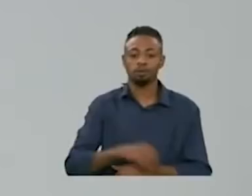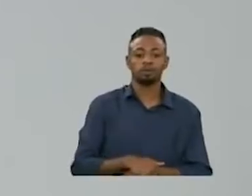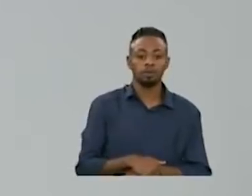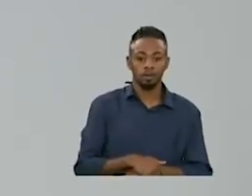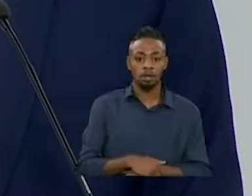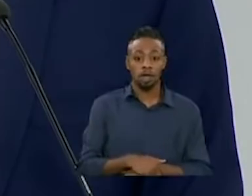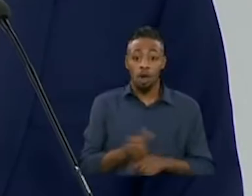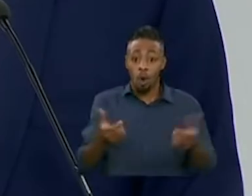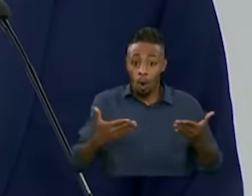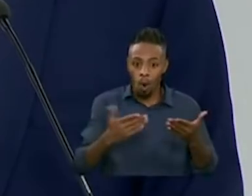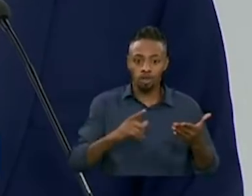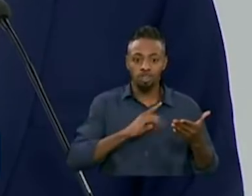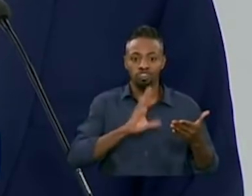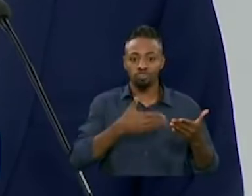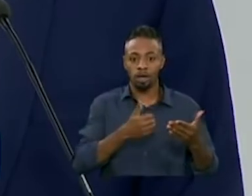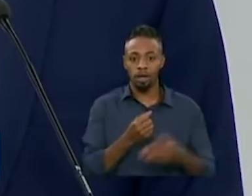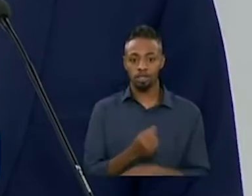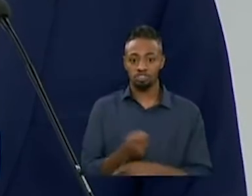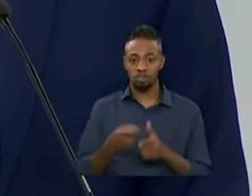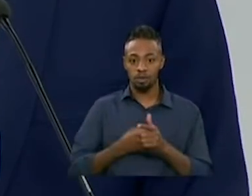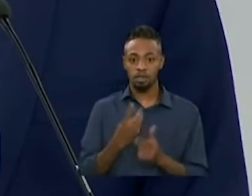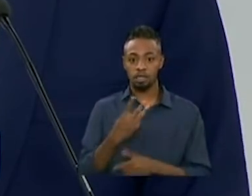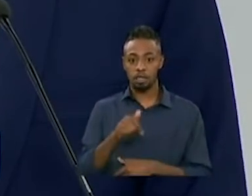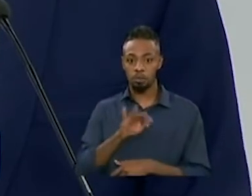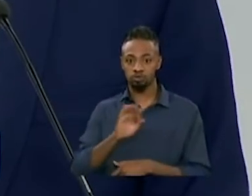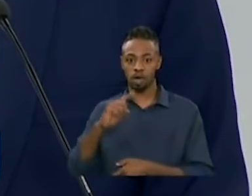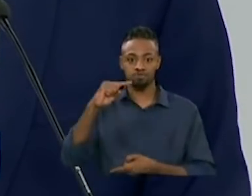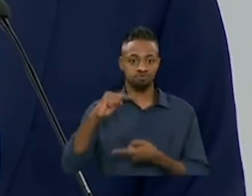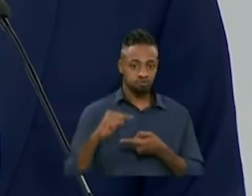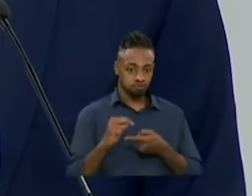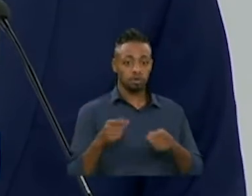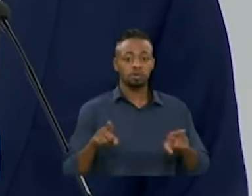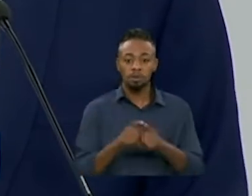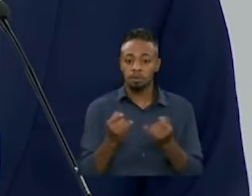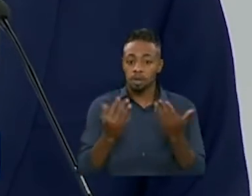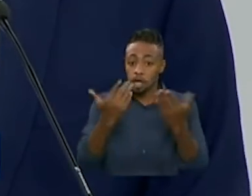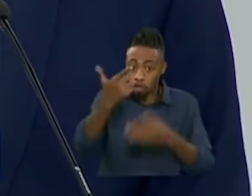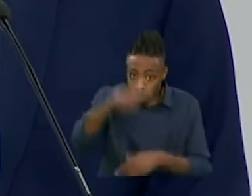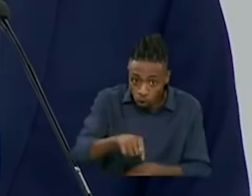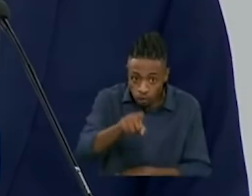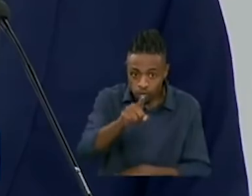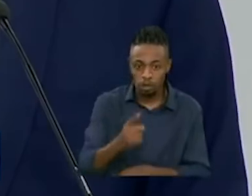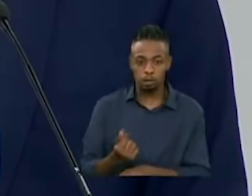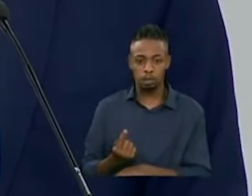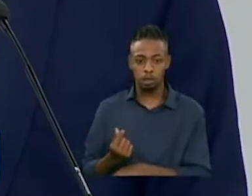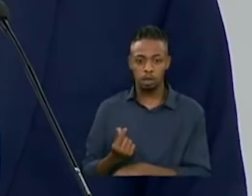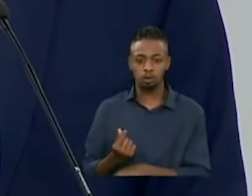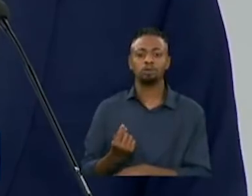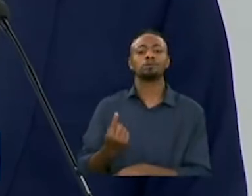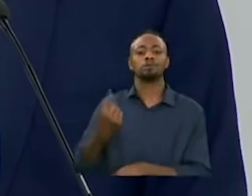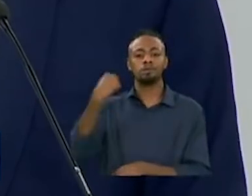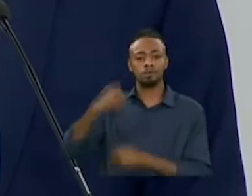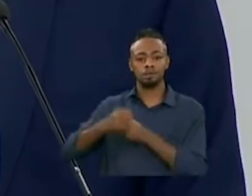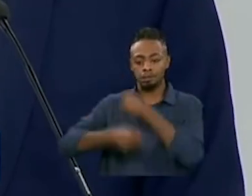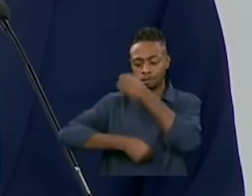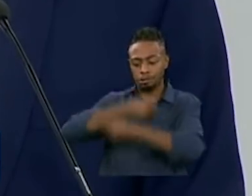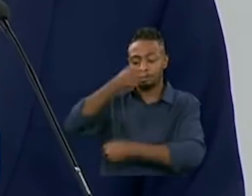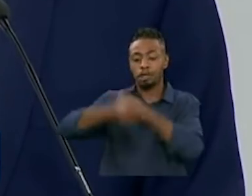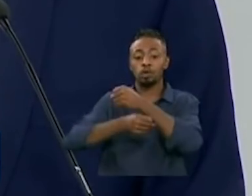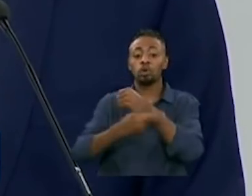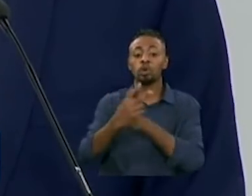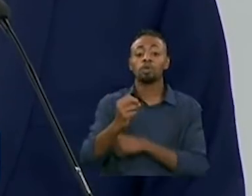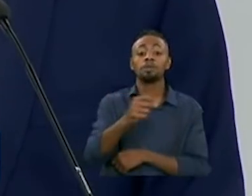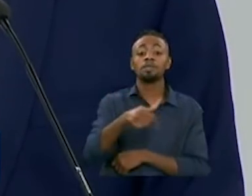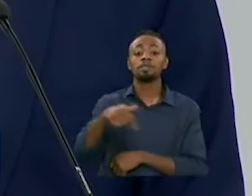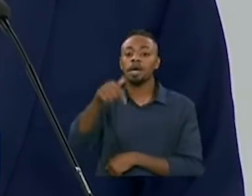de 37%. E também, volto a afirmar, o rombo orçamentário em